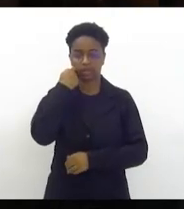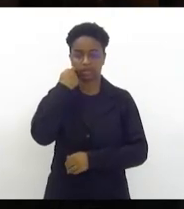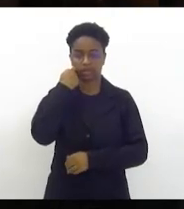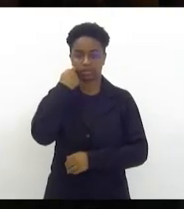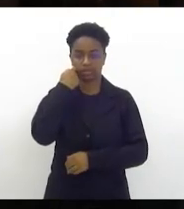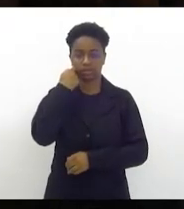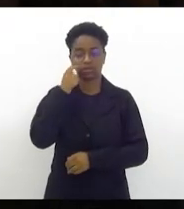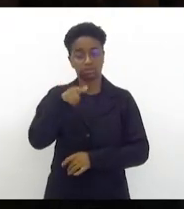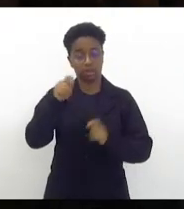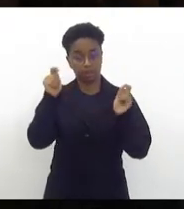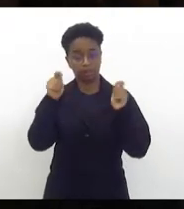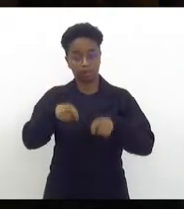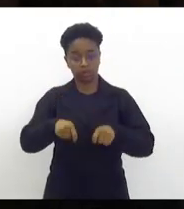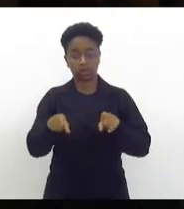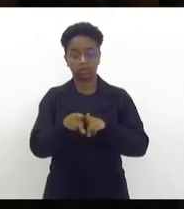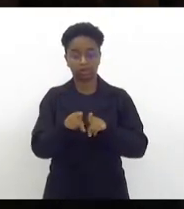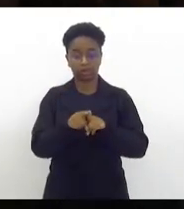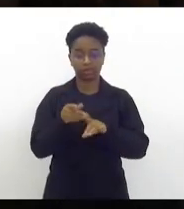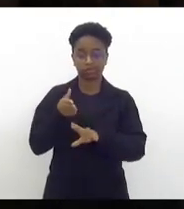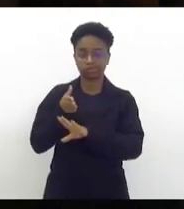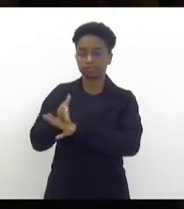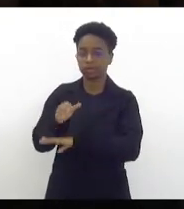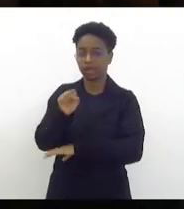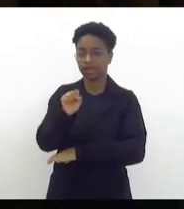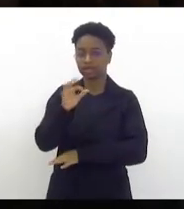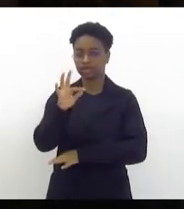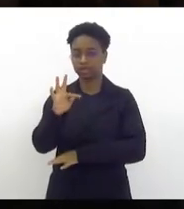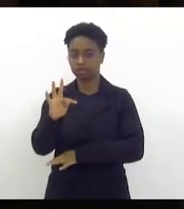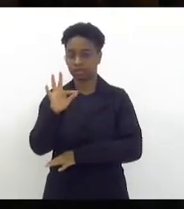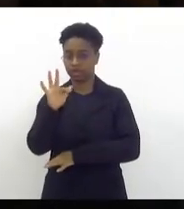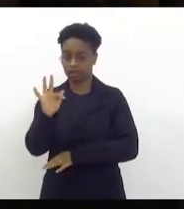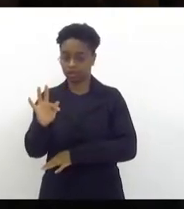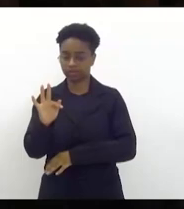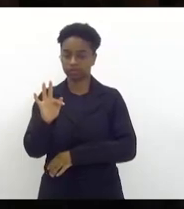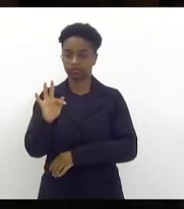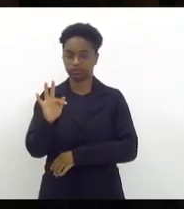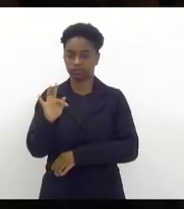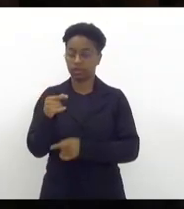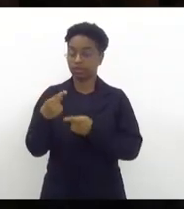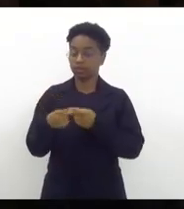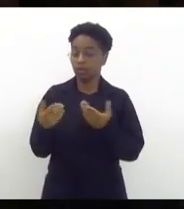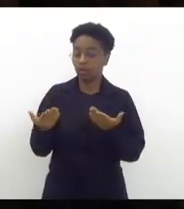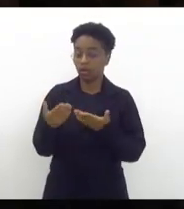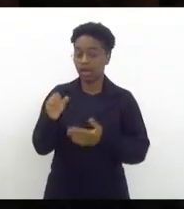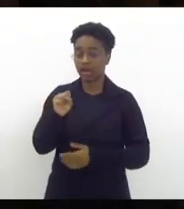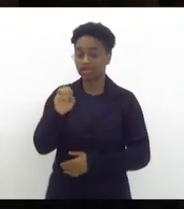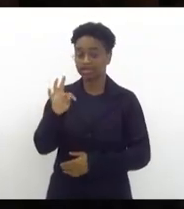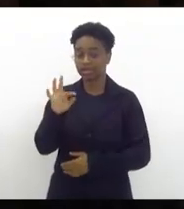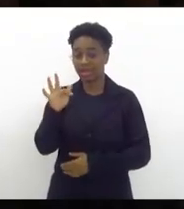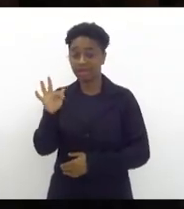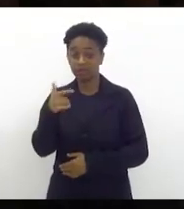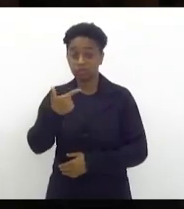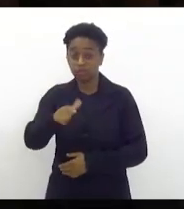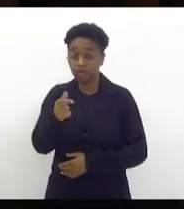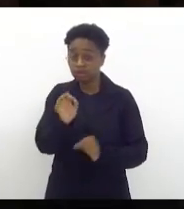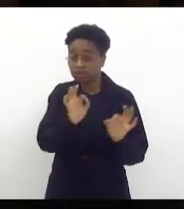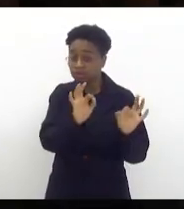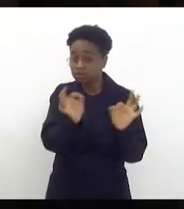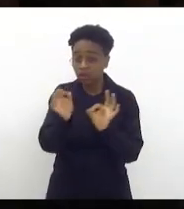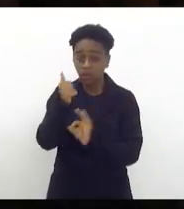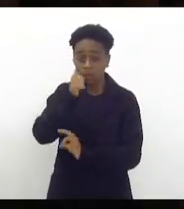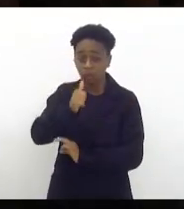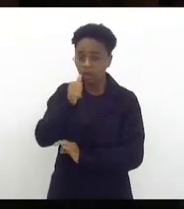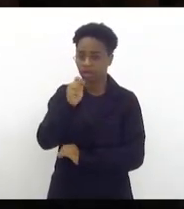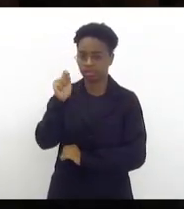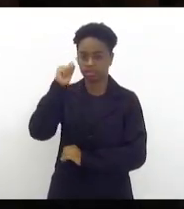apontadas como possibilidade no Supremo Tribunal Federal. O STF hoje não tem mulheres